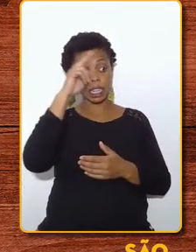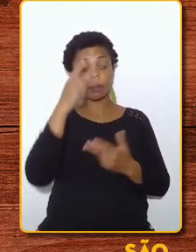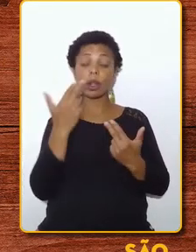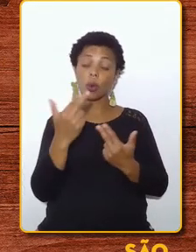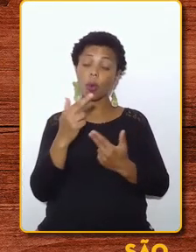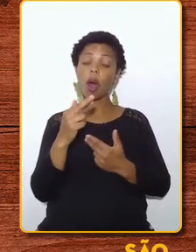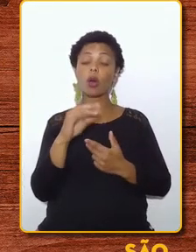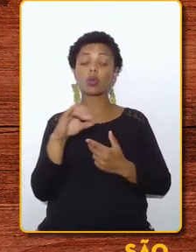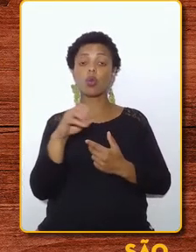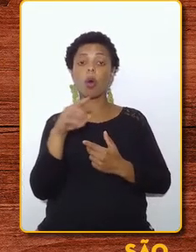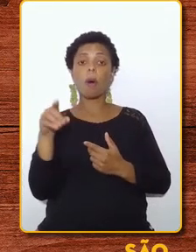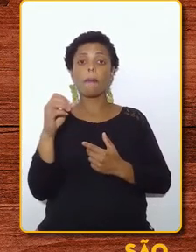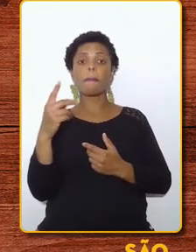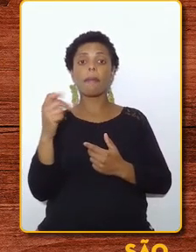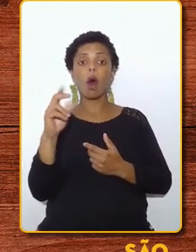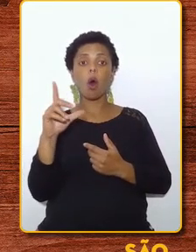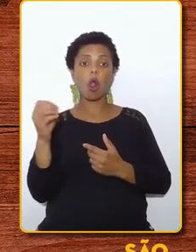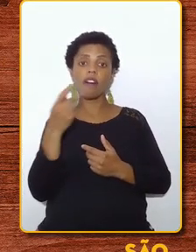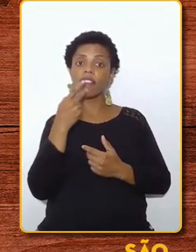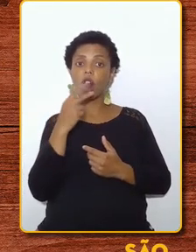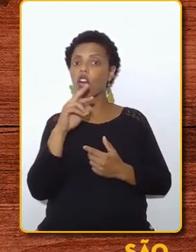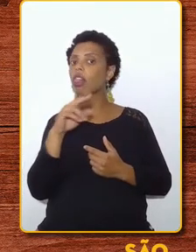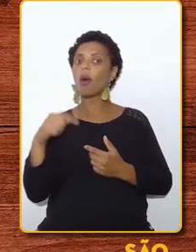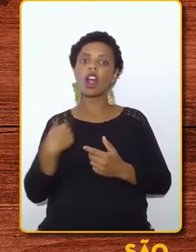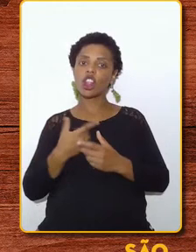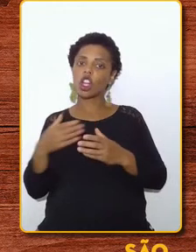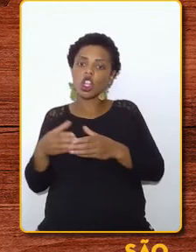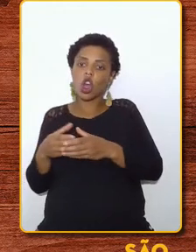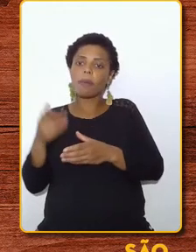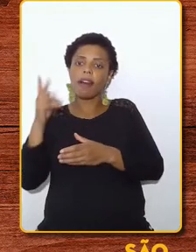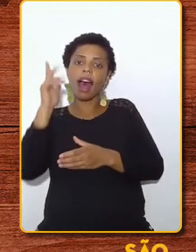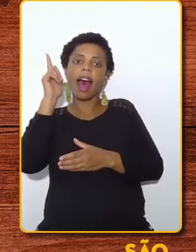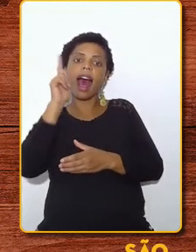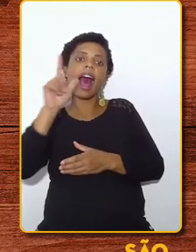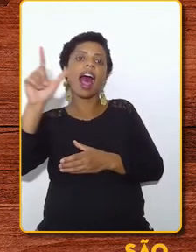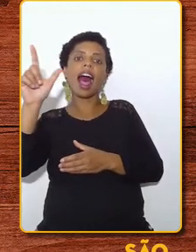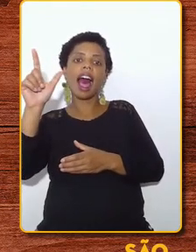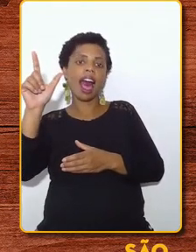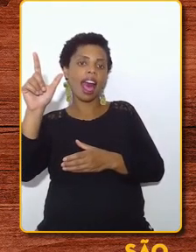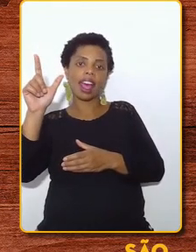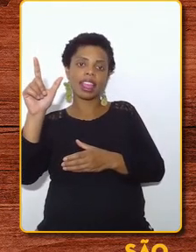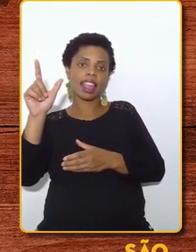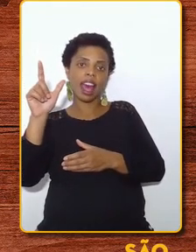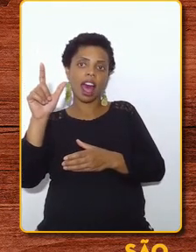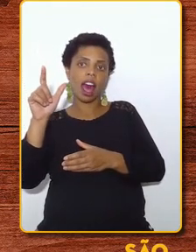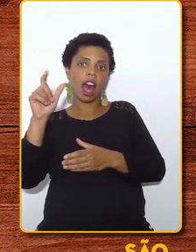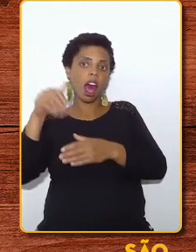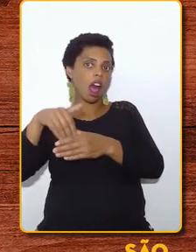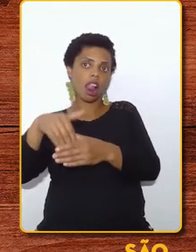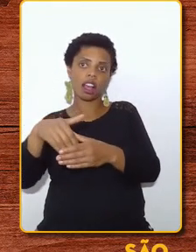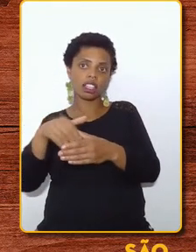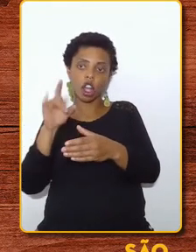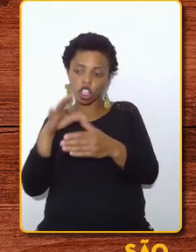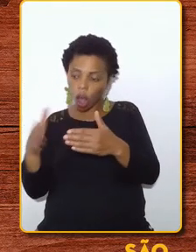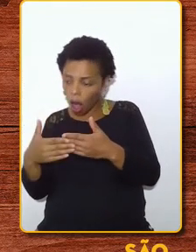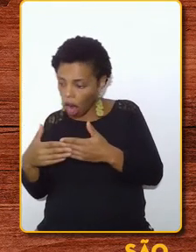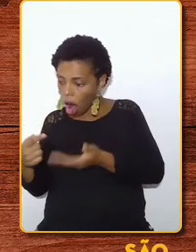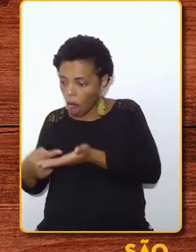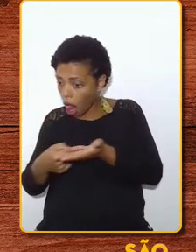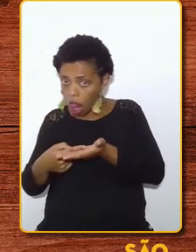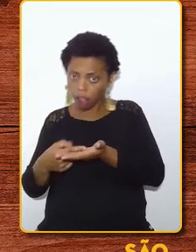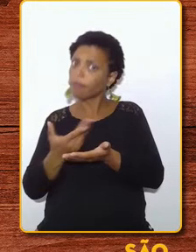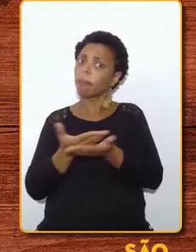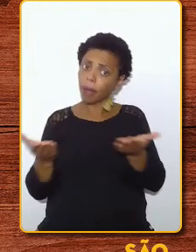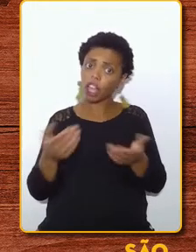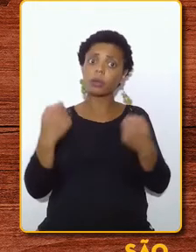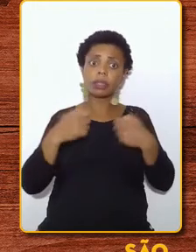não é a nossa bolha que vai ganhar a eleição. Tem que sair aí na rua. Então, talvez não seja